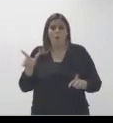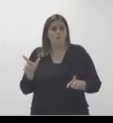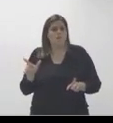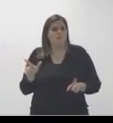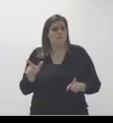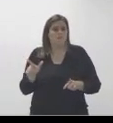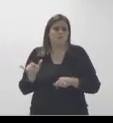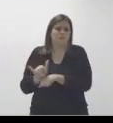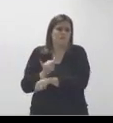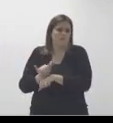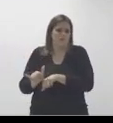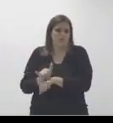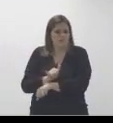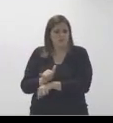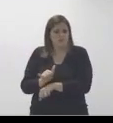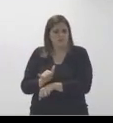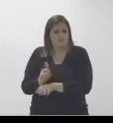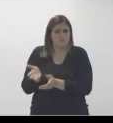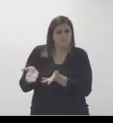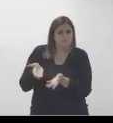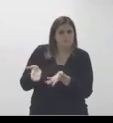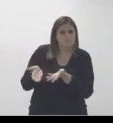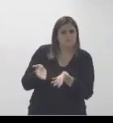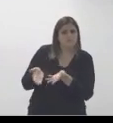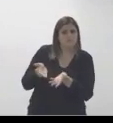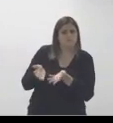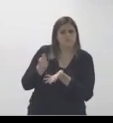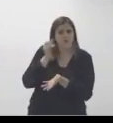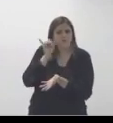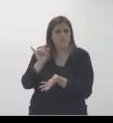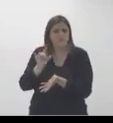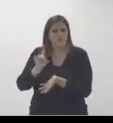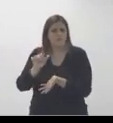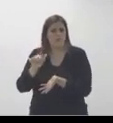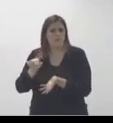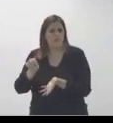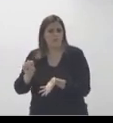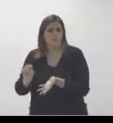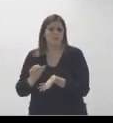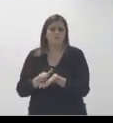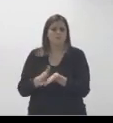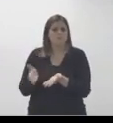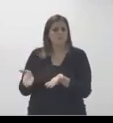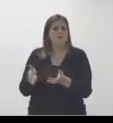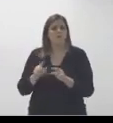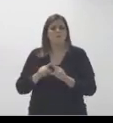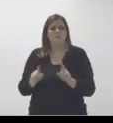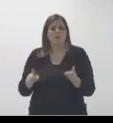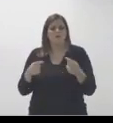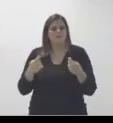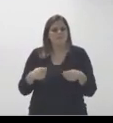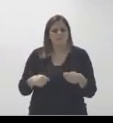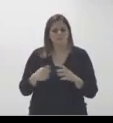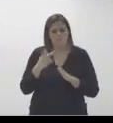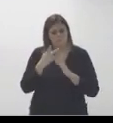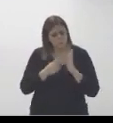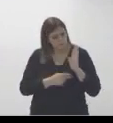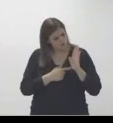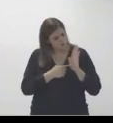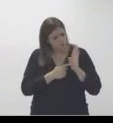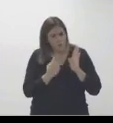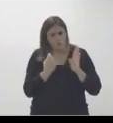da redução de danos o que a gente precisa ter são projetos singulares para essas pessoas